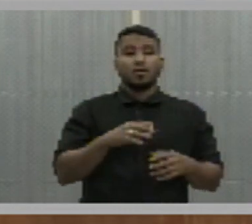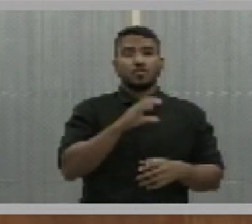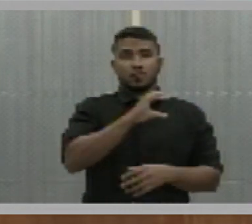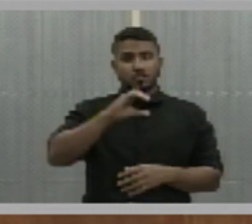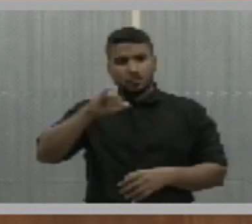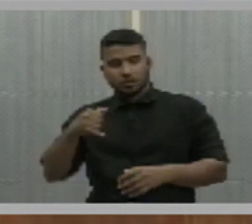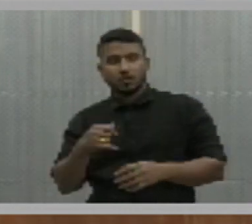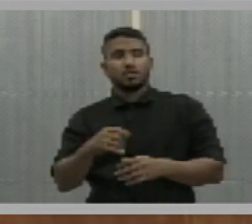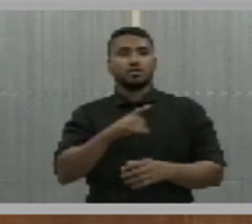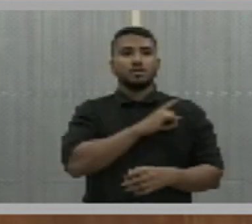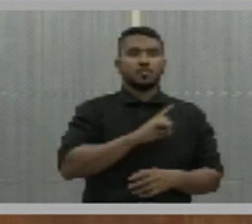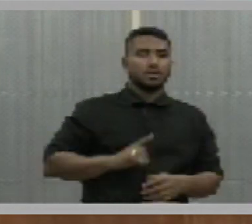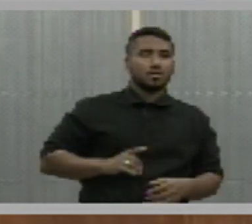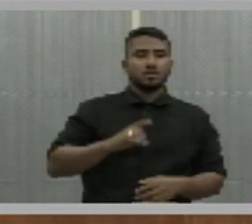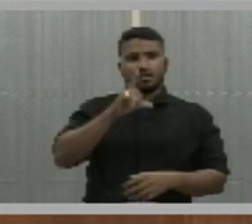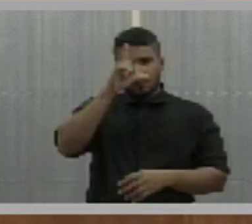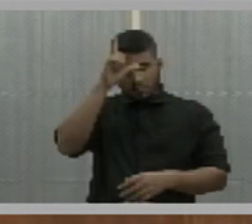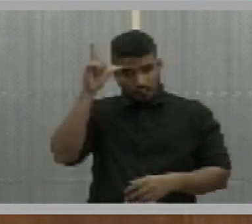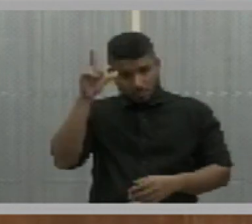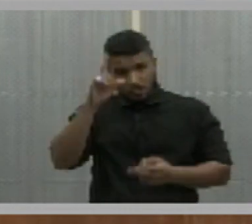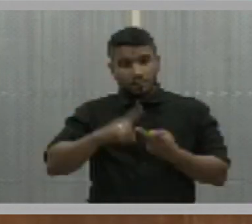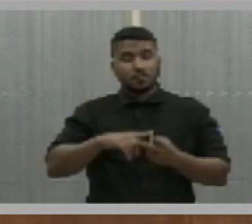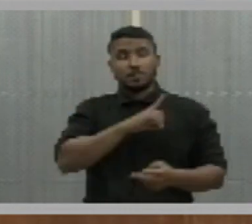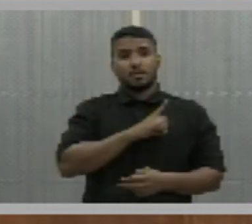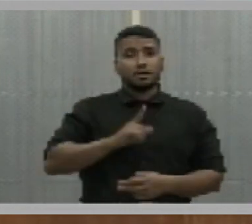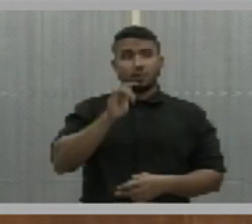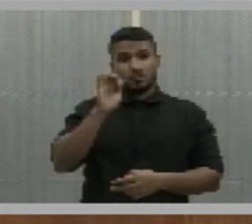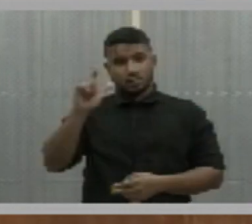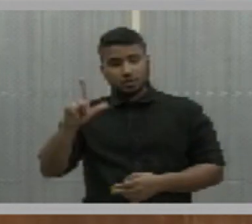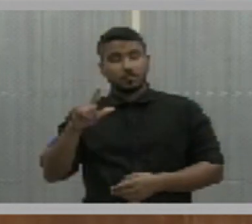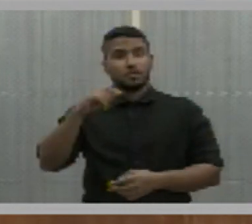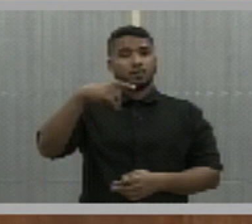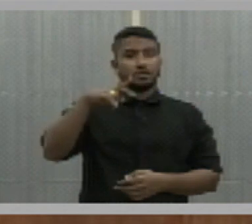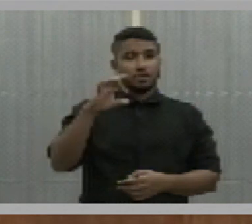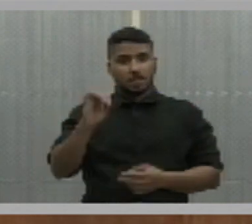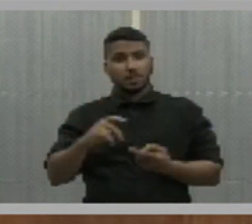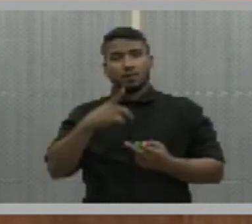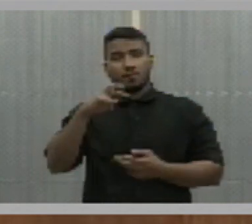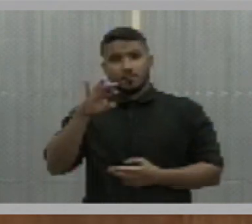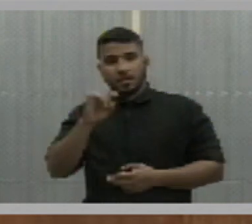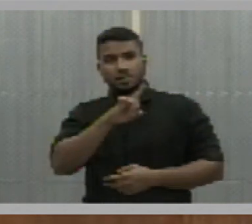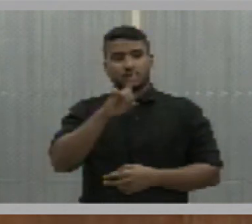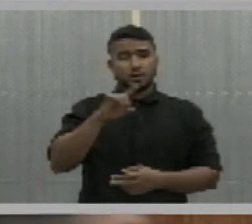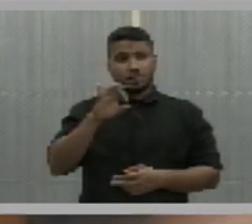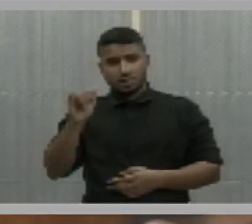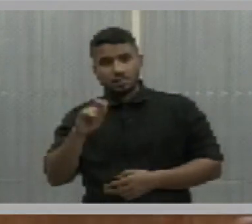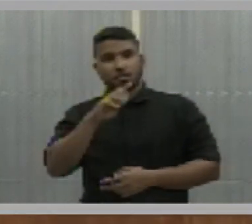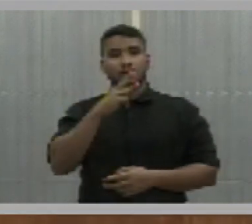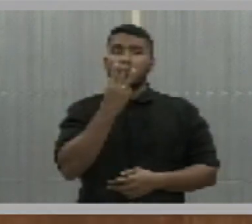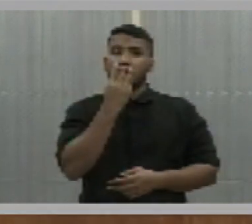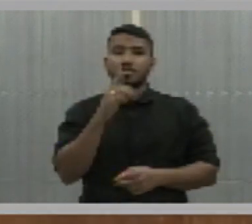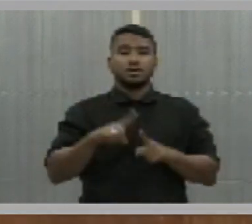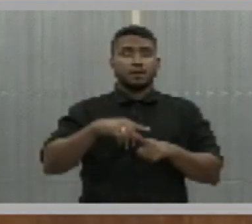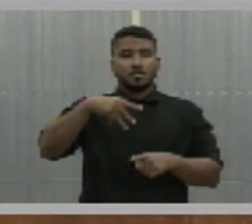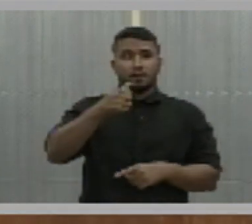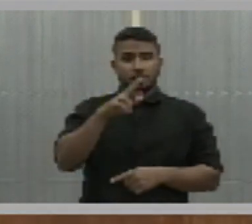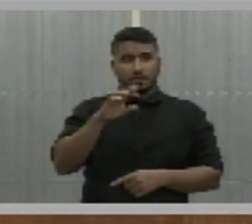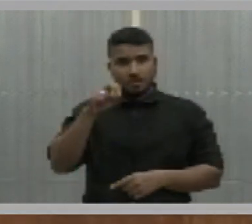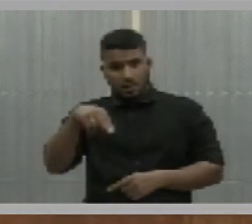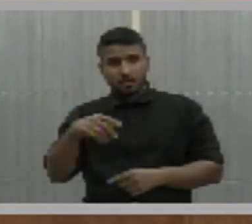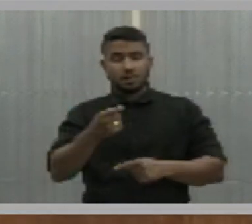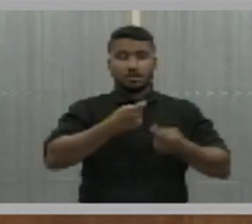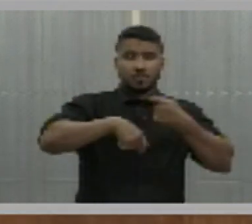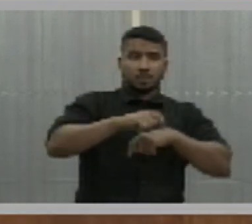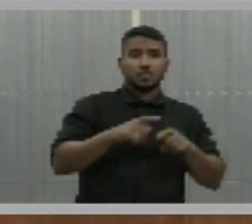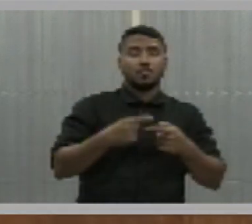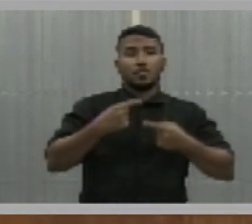senhores deputados Francisco Lima, doutor Gil Carlos, Nerinho, Henrique Pires, Isa Carvalho, Wilson Brandão e Marda Menezes, da Comissão de